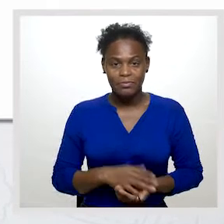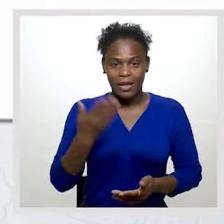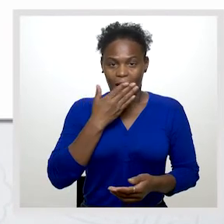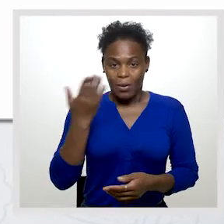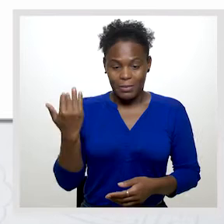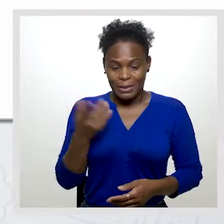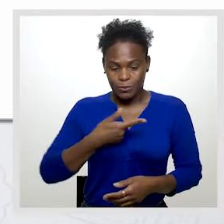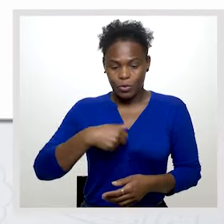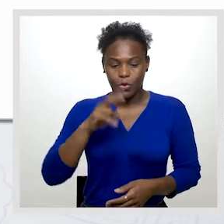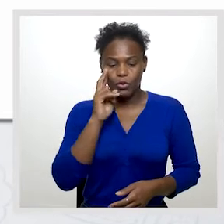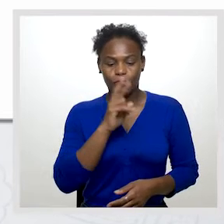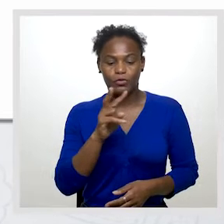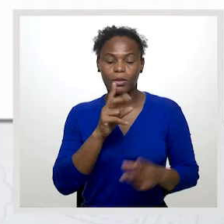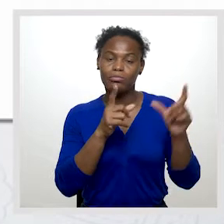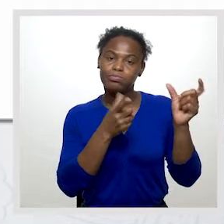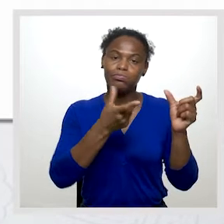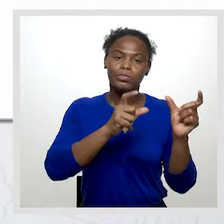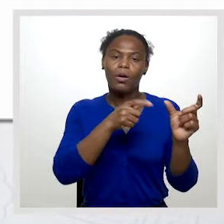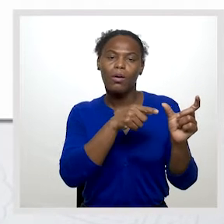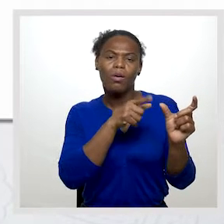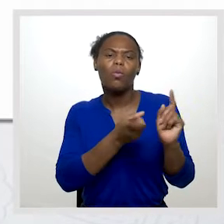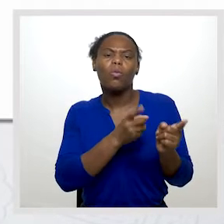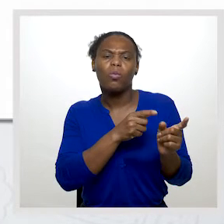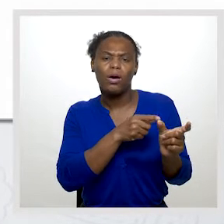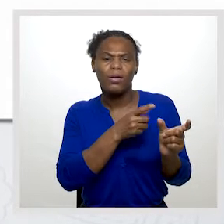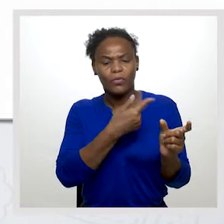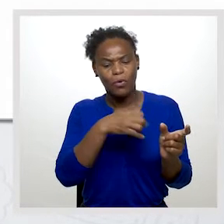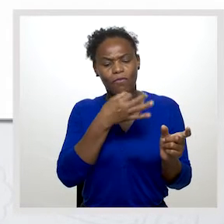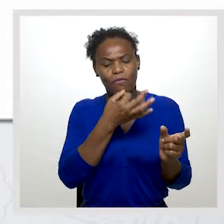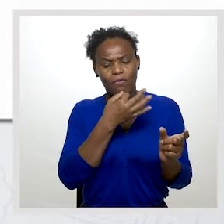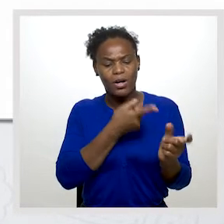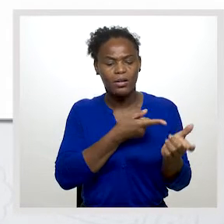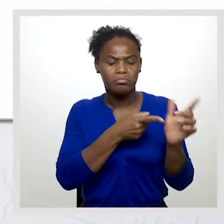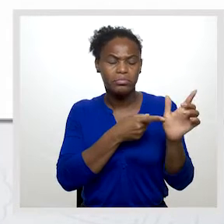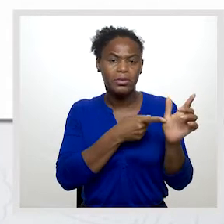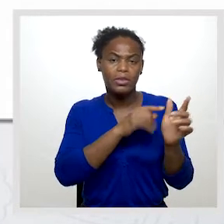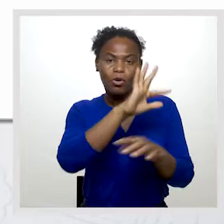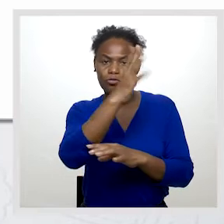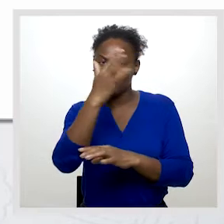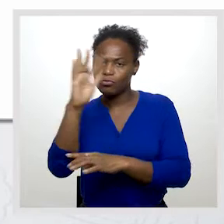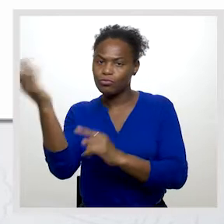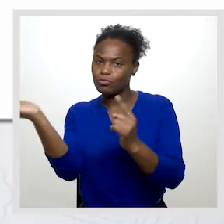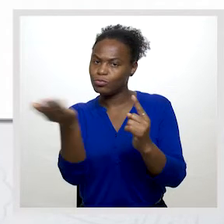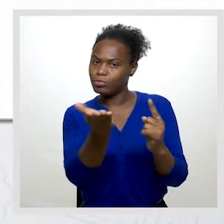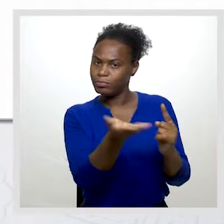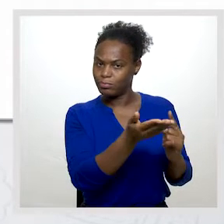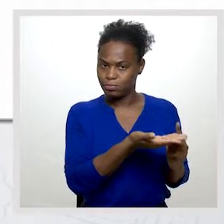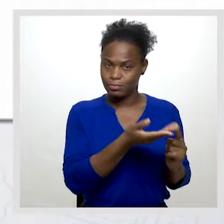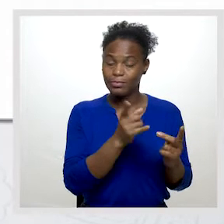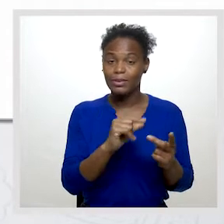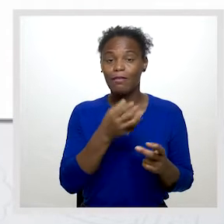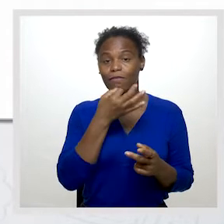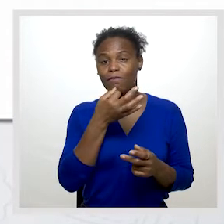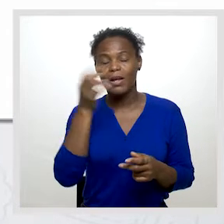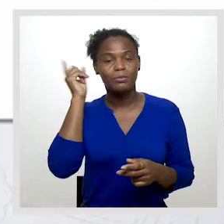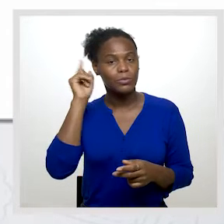Na aula passada nós vimos os seguintes conceitos. Abordamos o conceito da desflorestação.